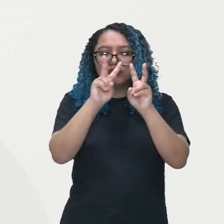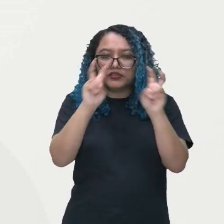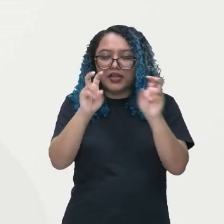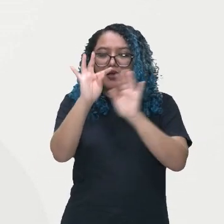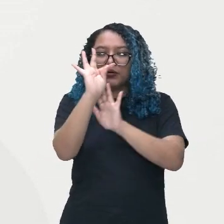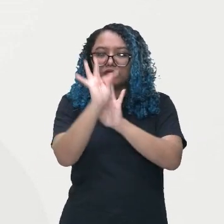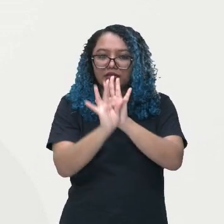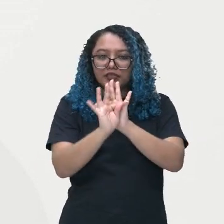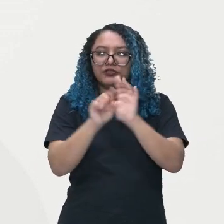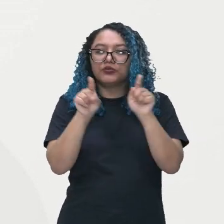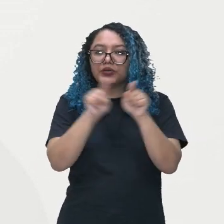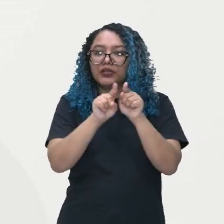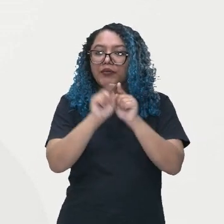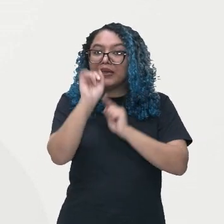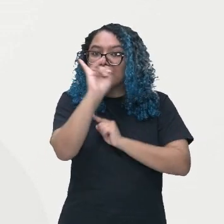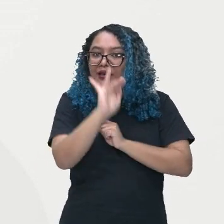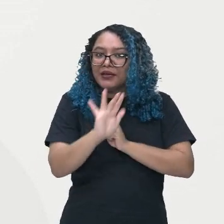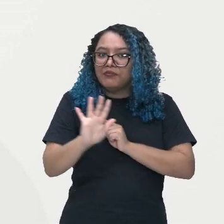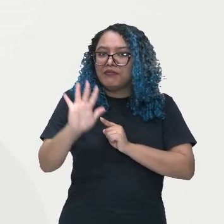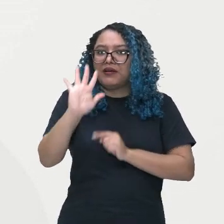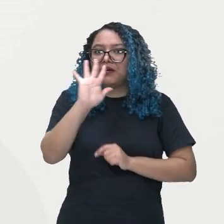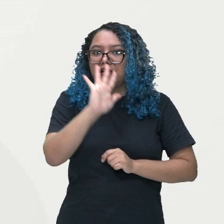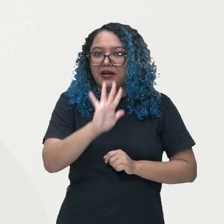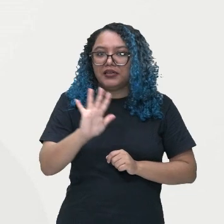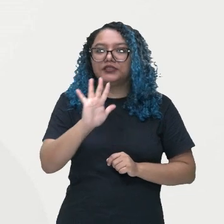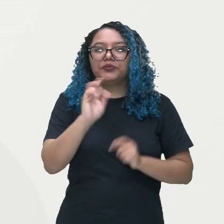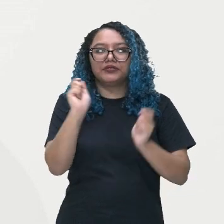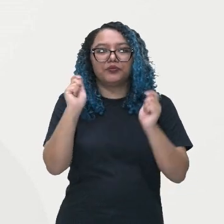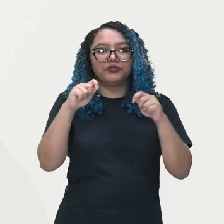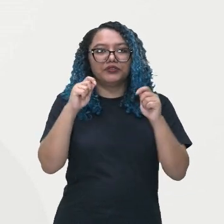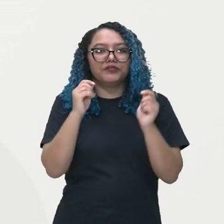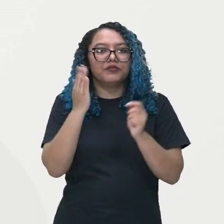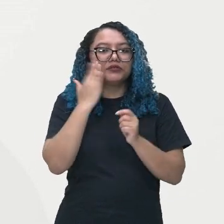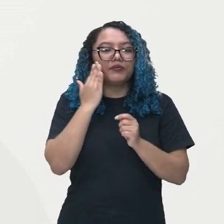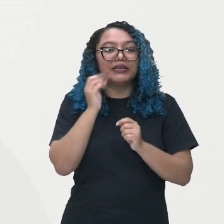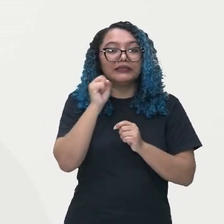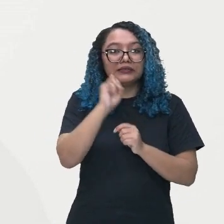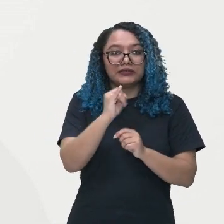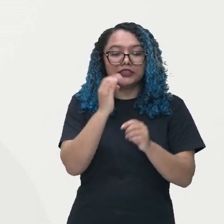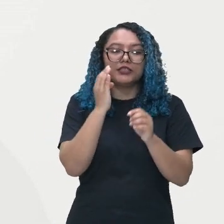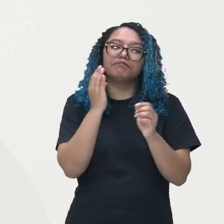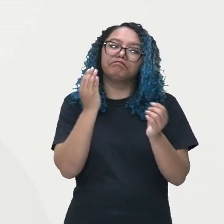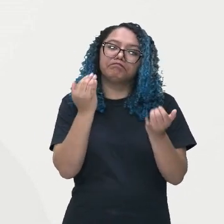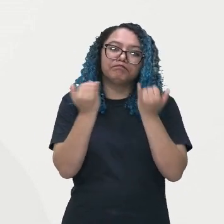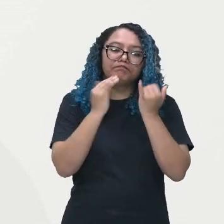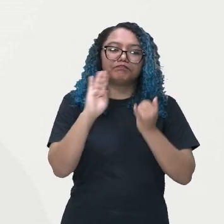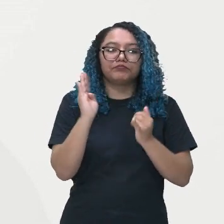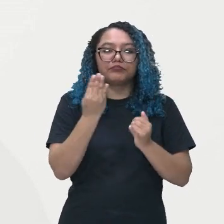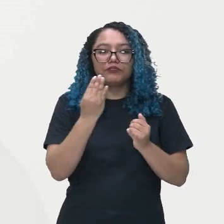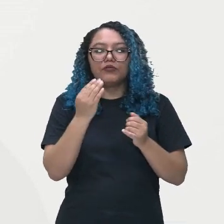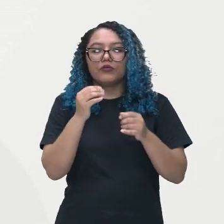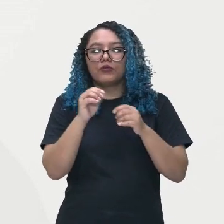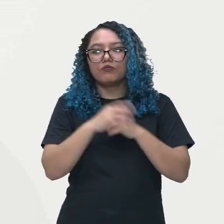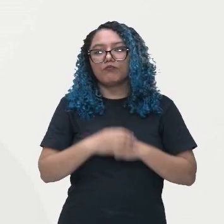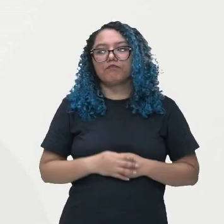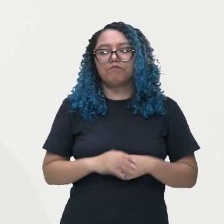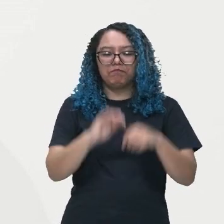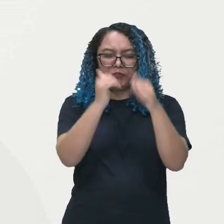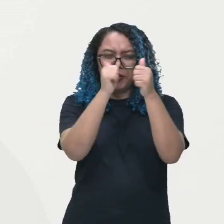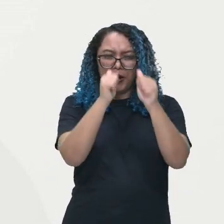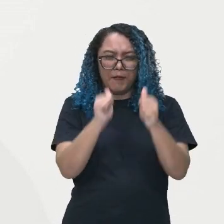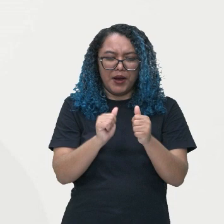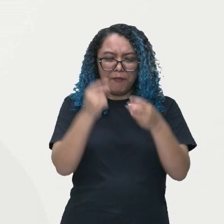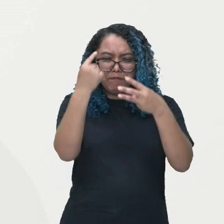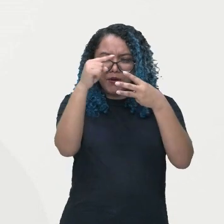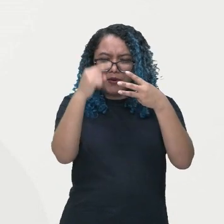a imagem para que você possa conseguir identificar, tá bom? Analise tudo para verificar se existe